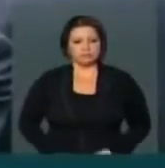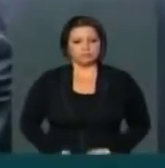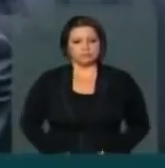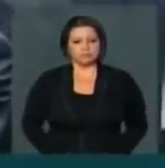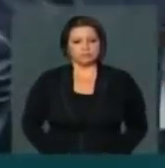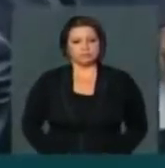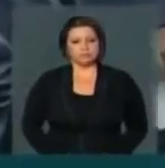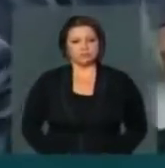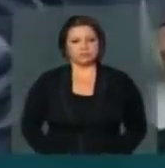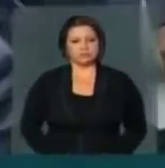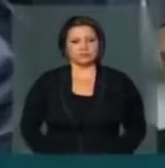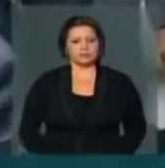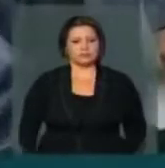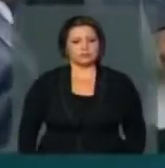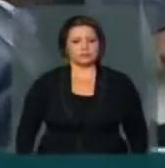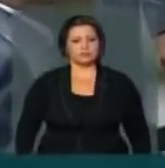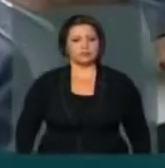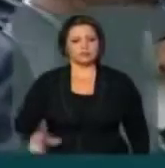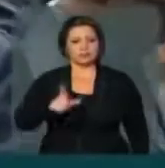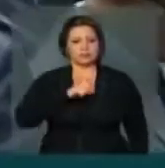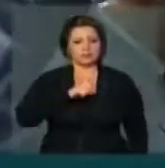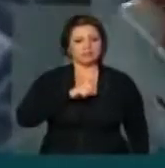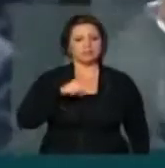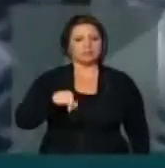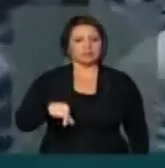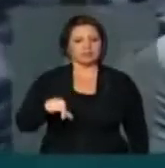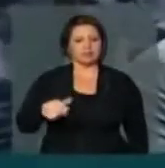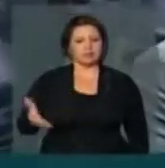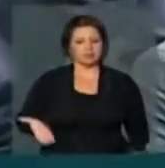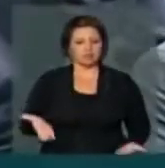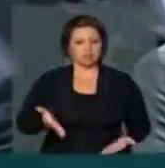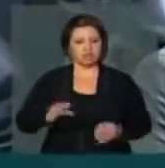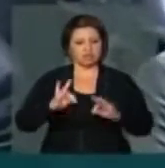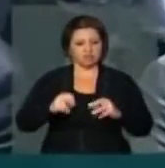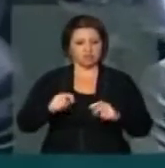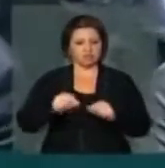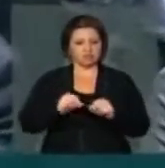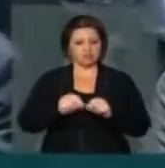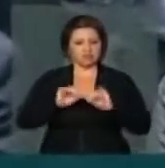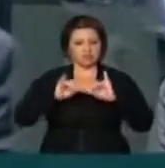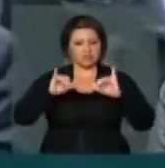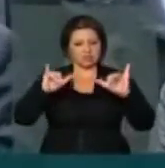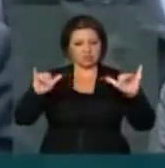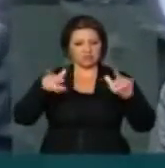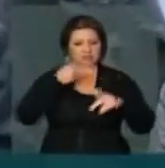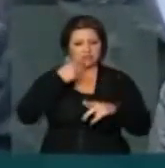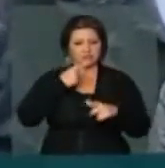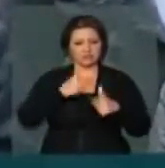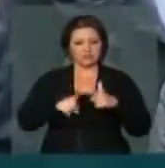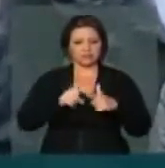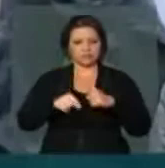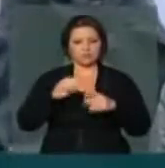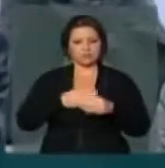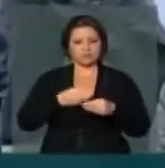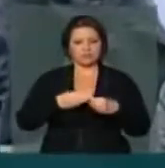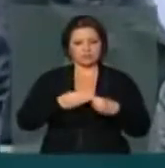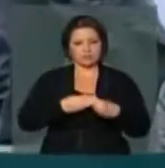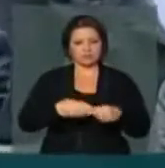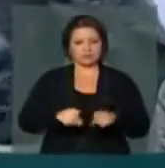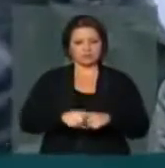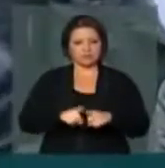para concluir empresa que tenham e Já que todo mundo faz o discurso da situação dramática dos